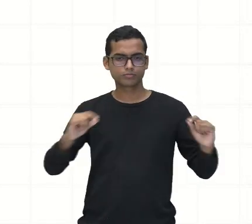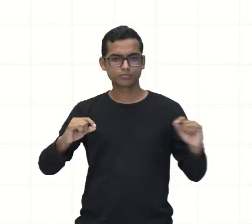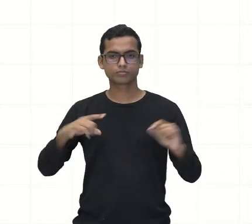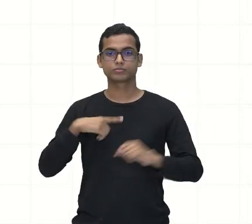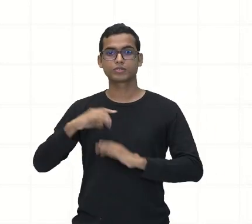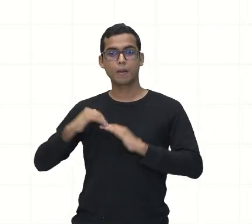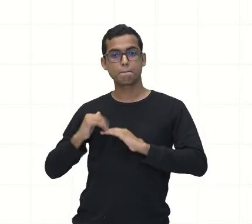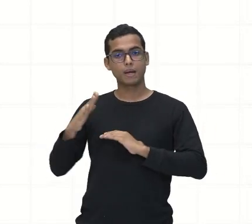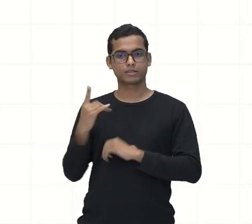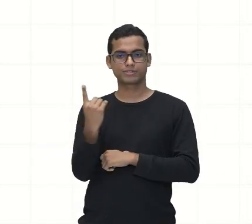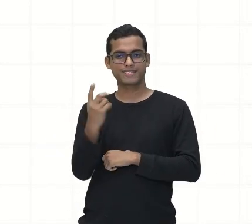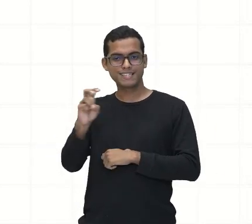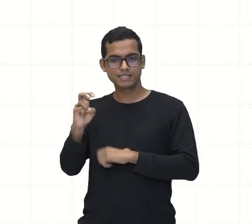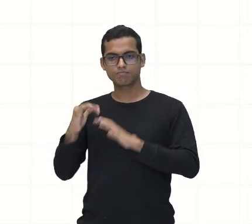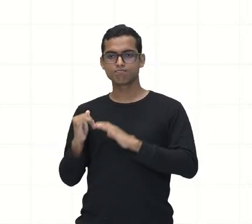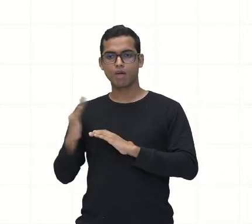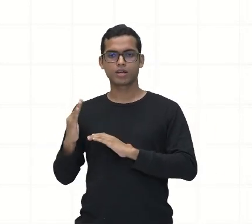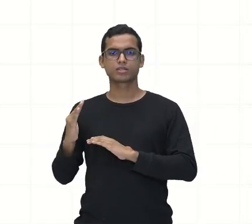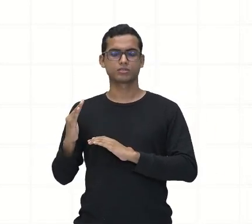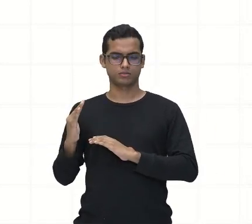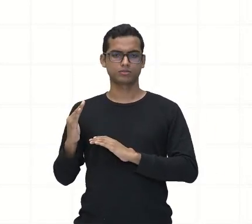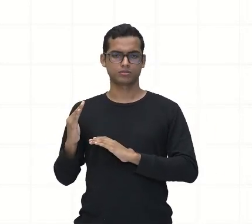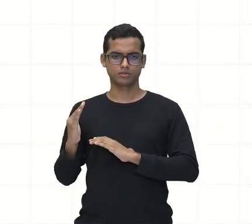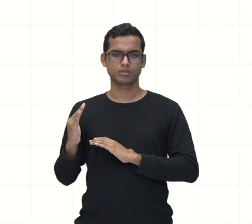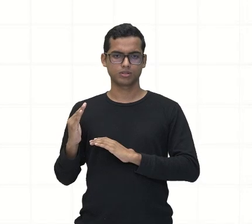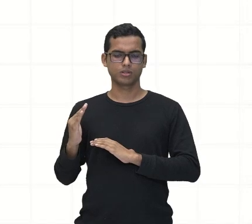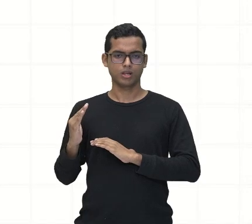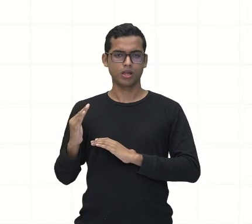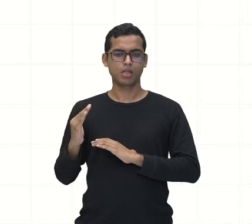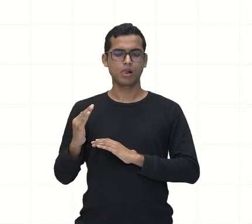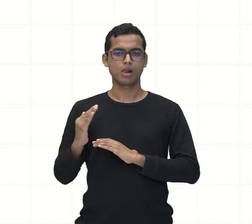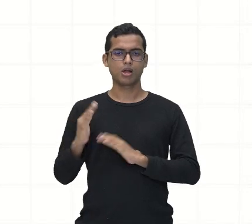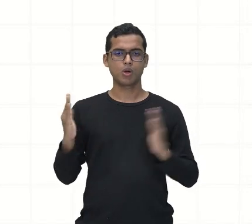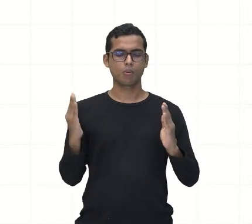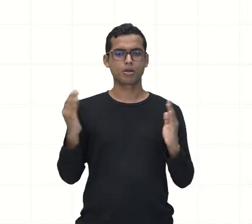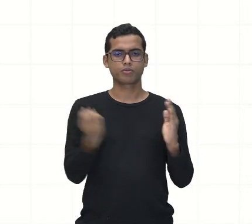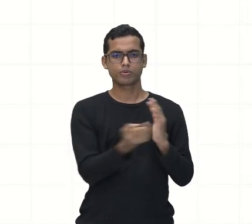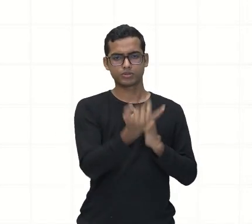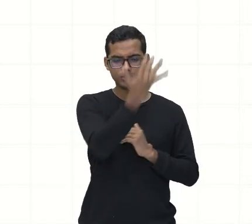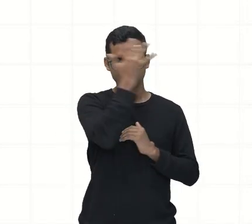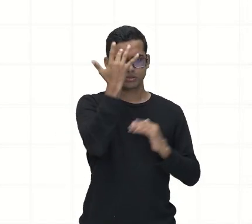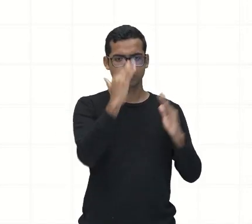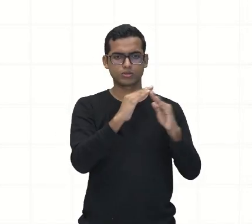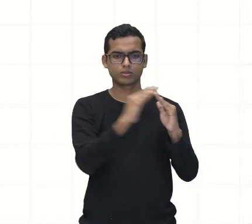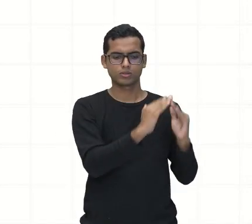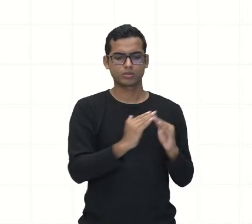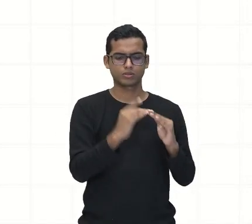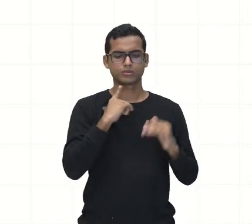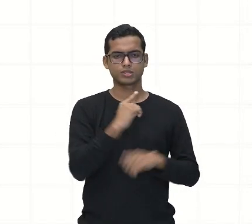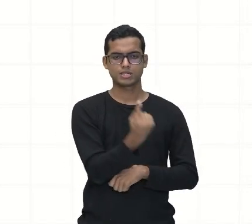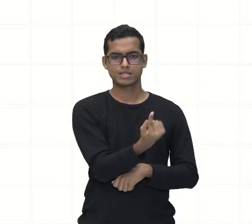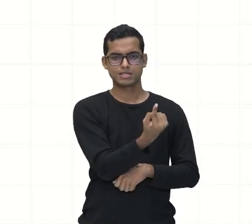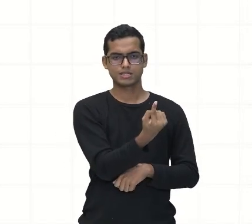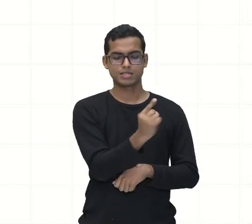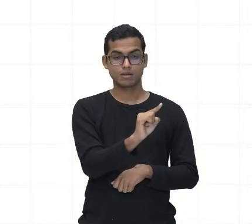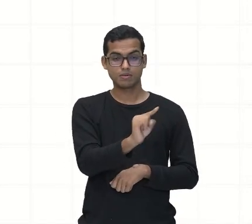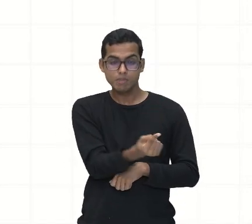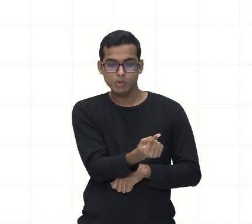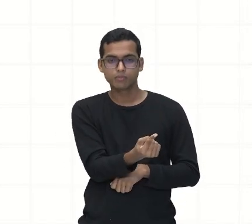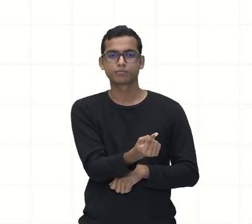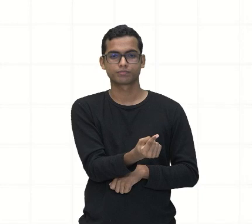do que 15. Então, aqui, ó, Brasília seria um estado que teria o maior número de advogados